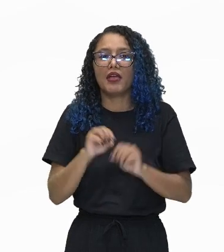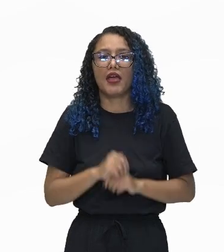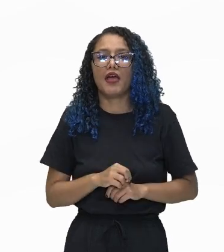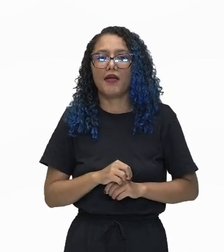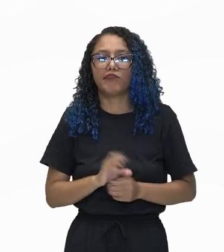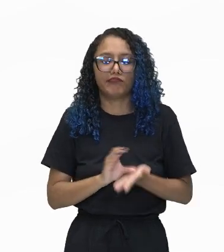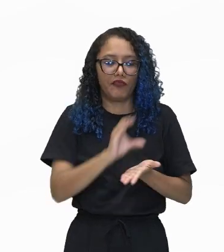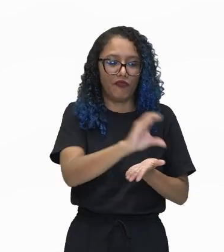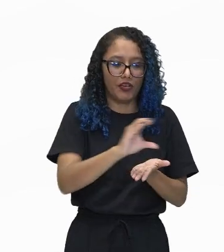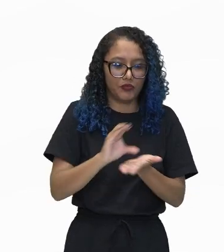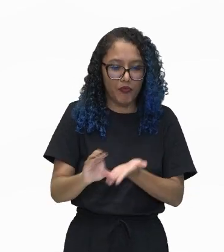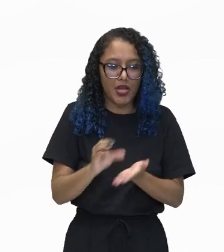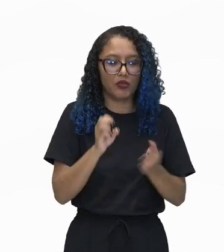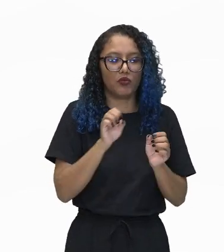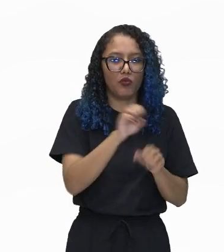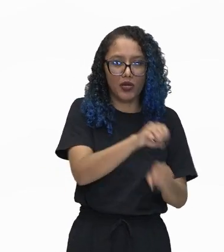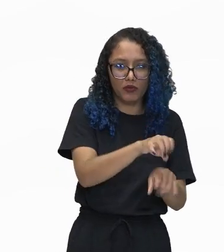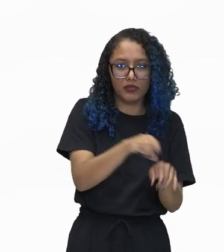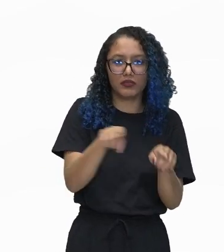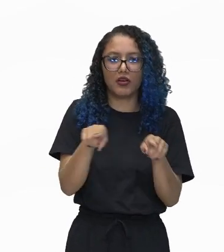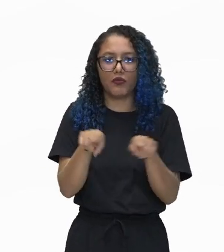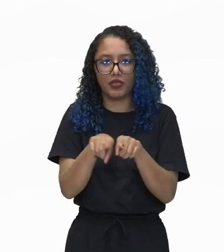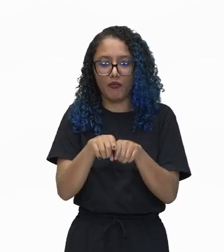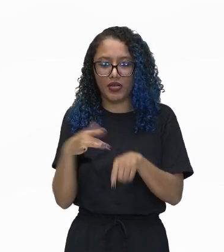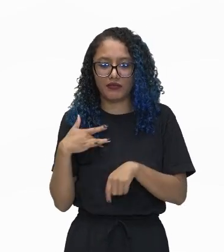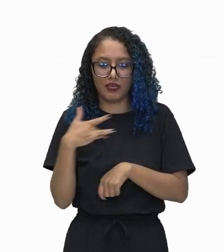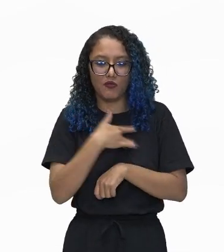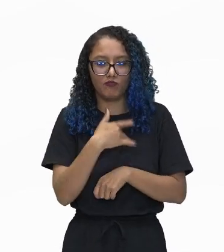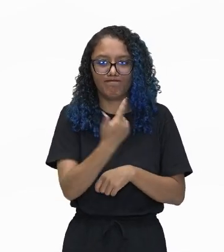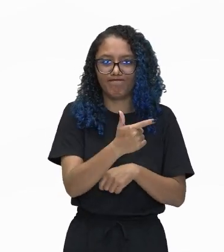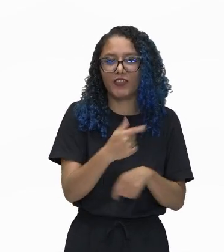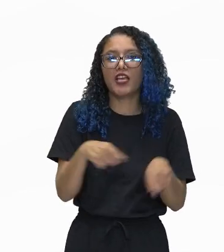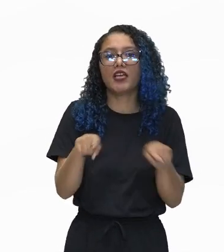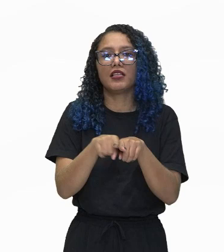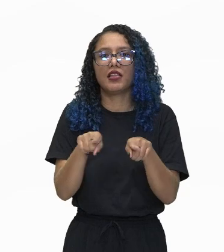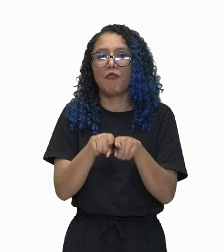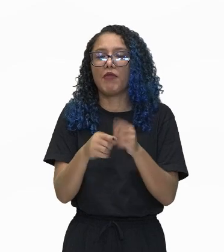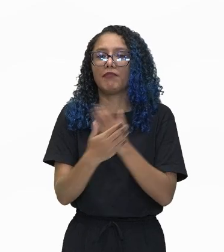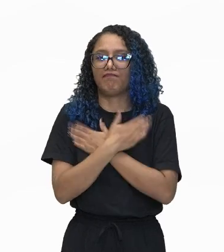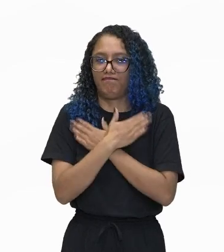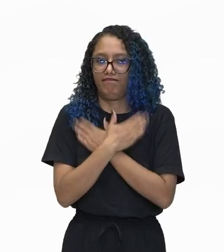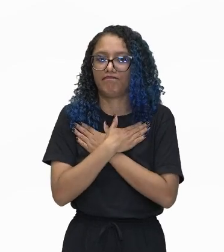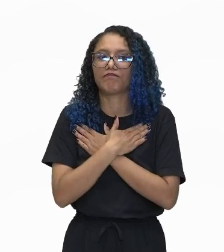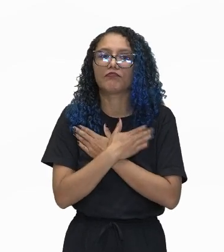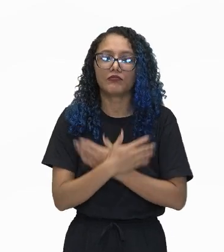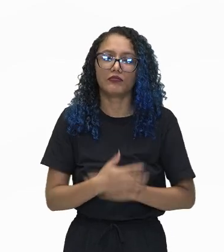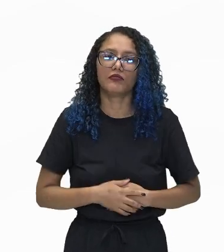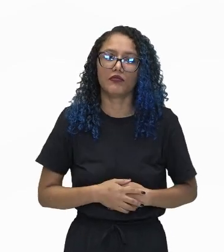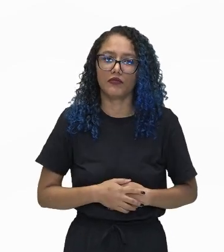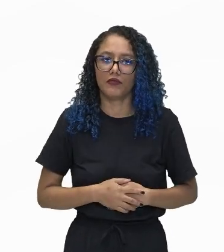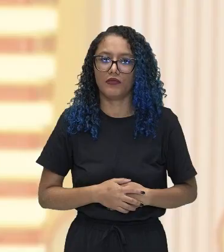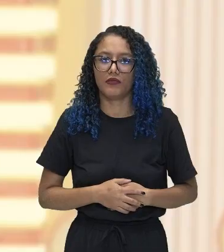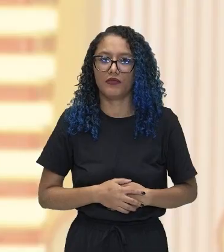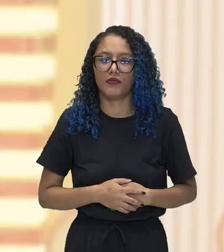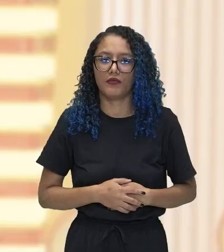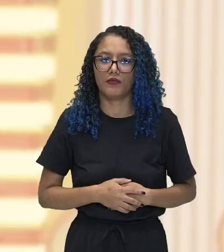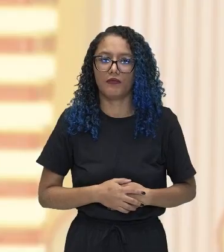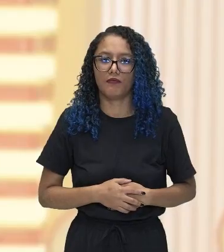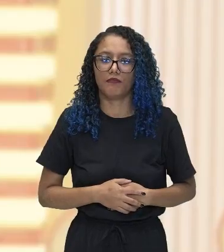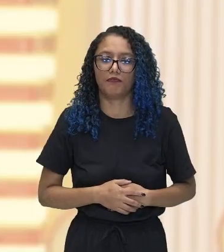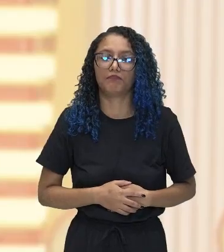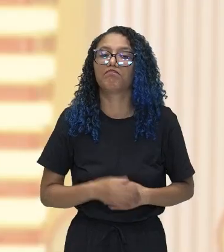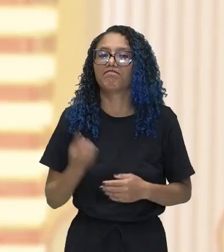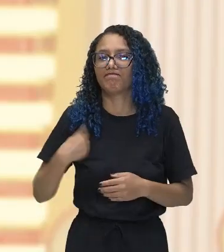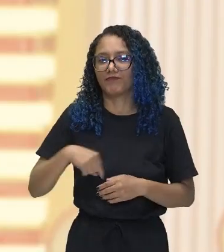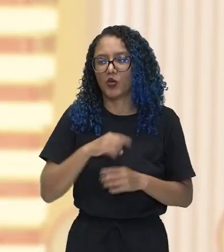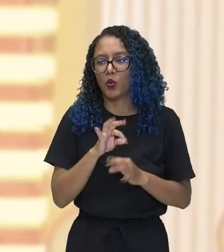investimento em educação e saúde e o desemprego. não é mesmo? Então, todos nós, infelizmente, corremos esse